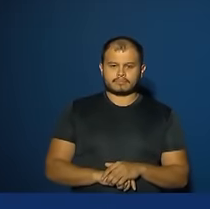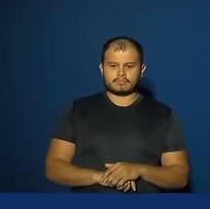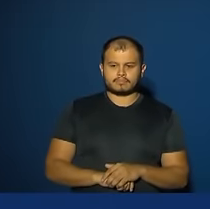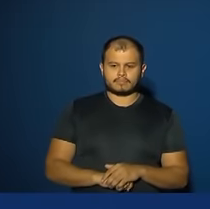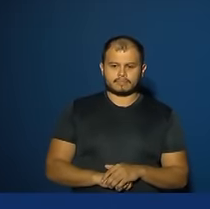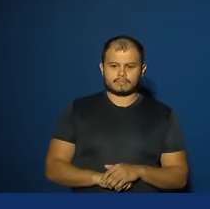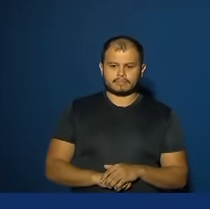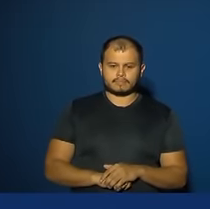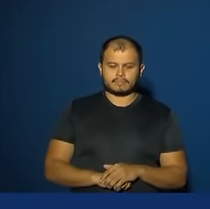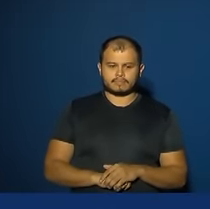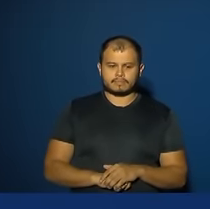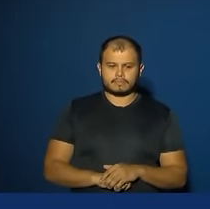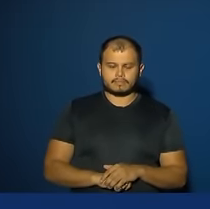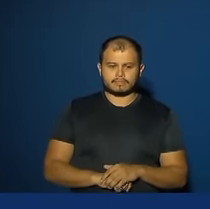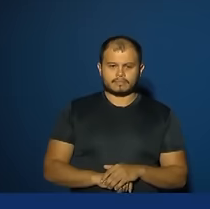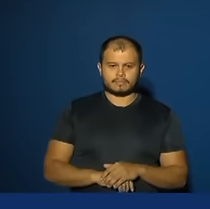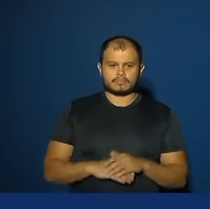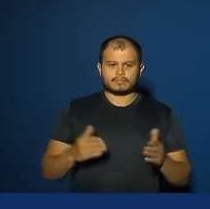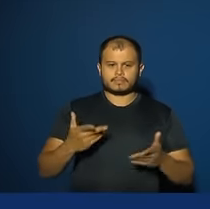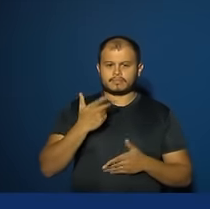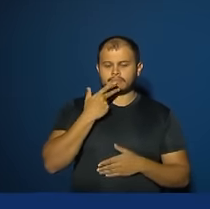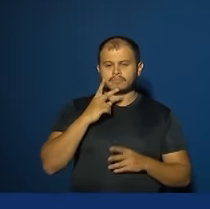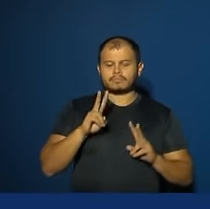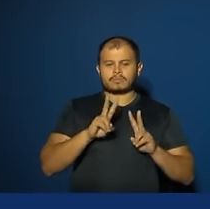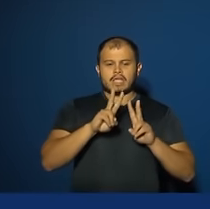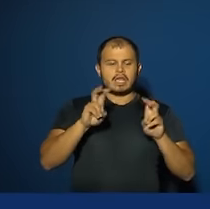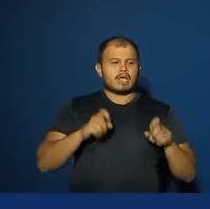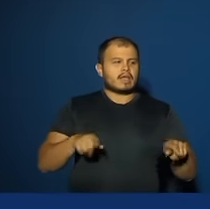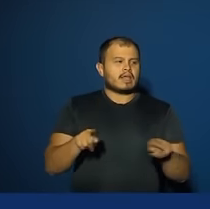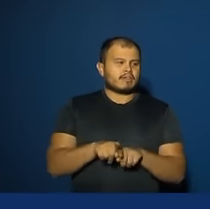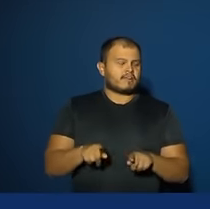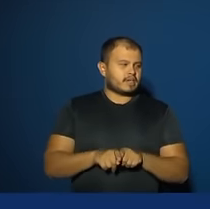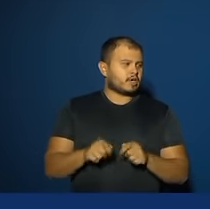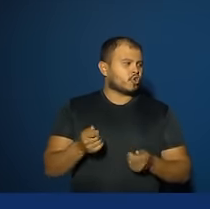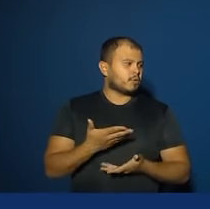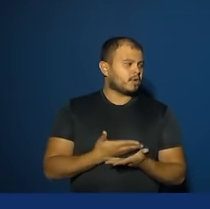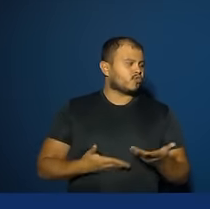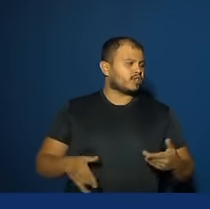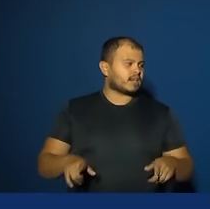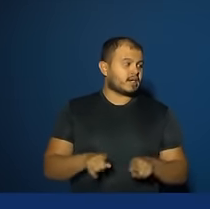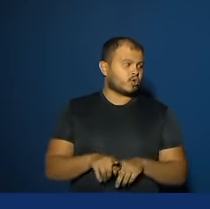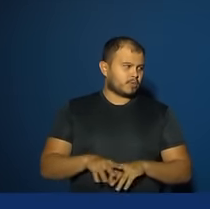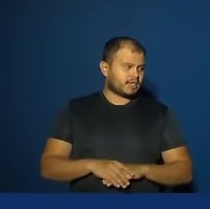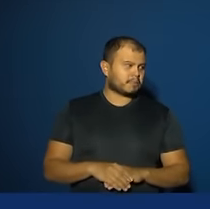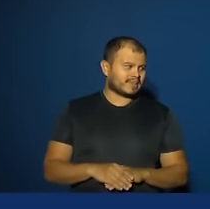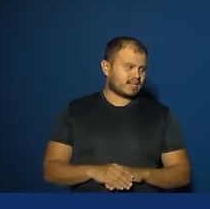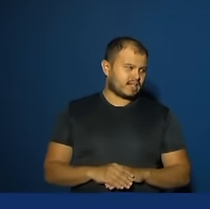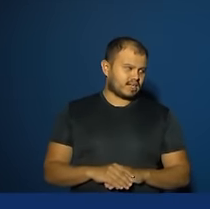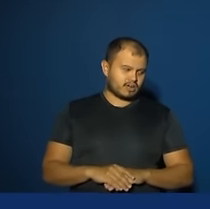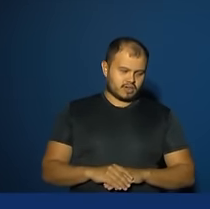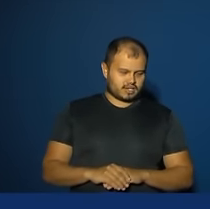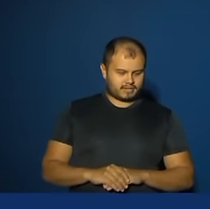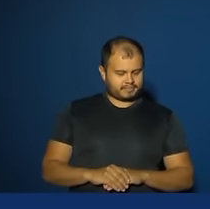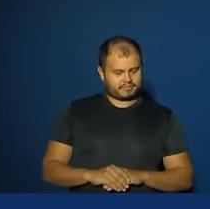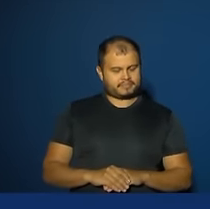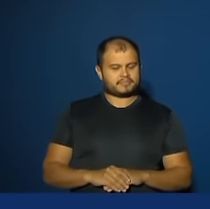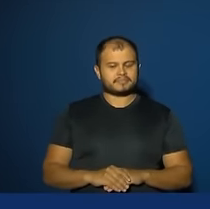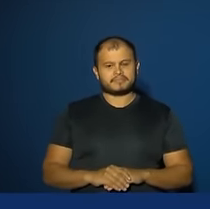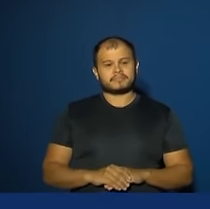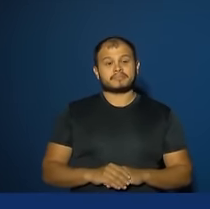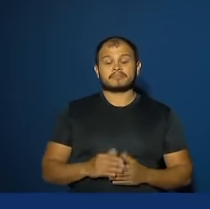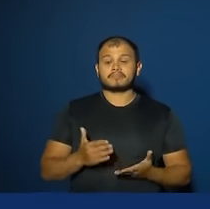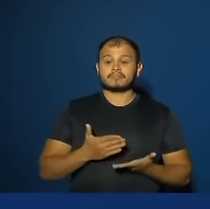banco. Bom, vamos começar falando sobre economia. Nesse ano que já tem trazido aí bastante volatilidade. Vou